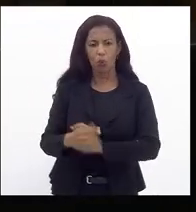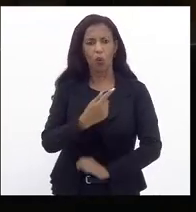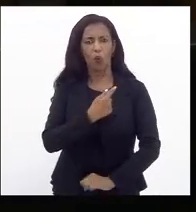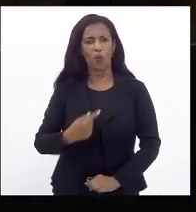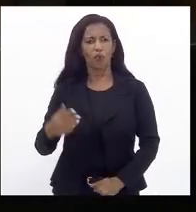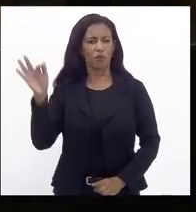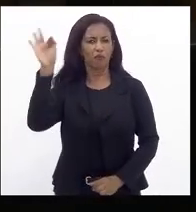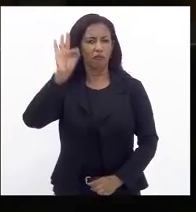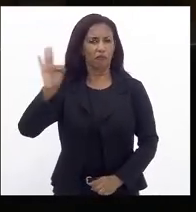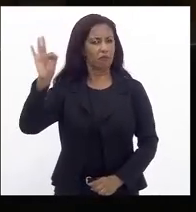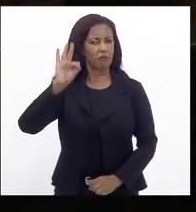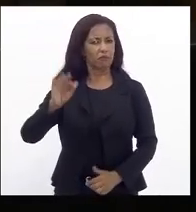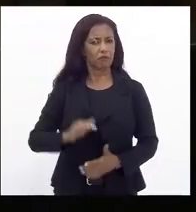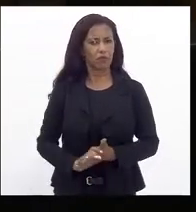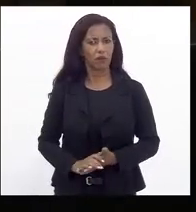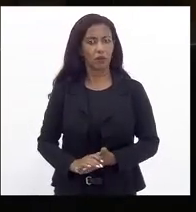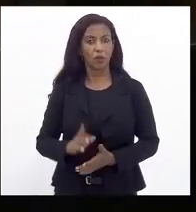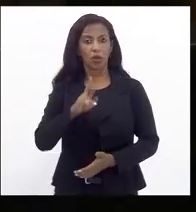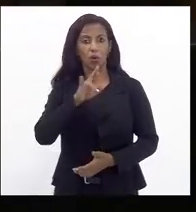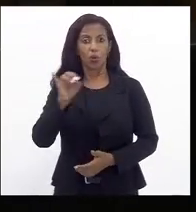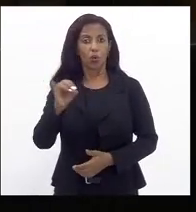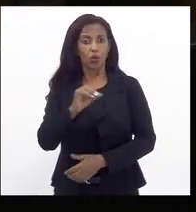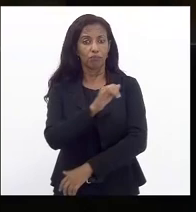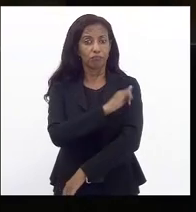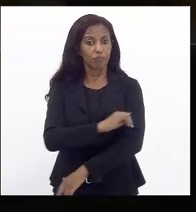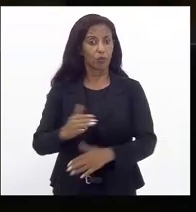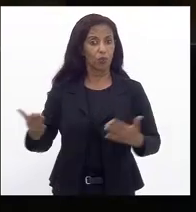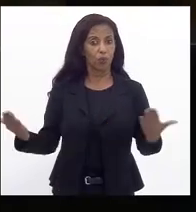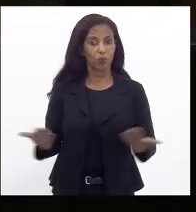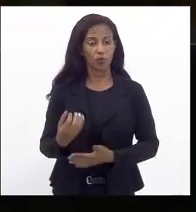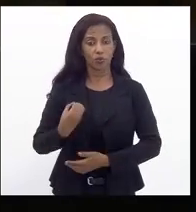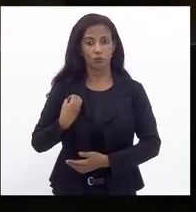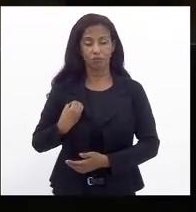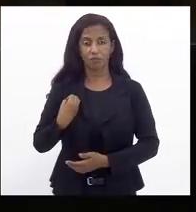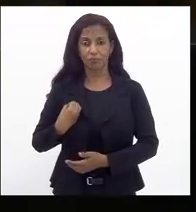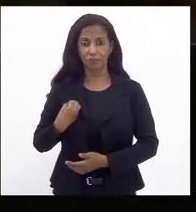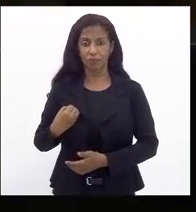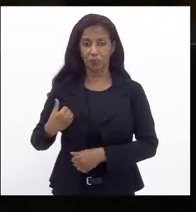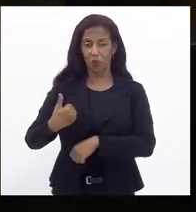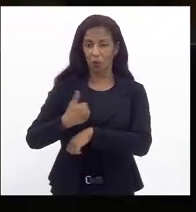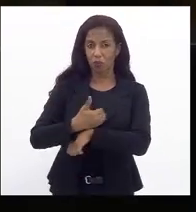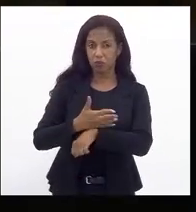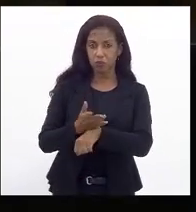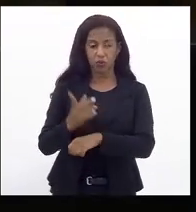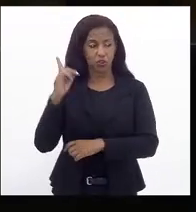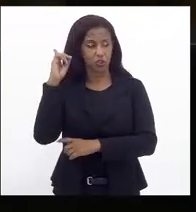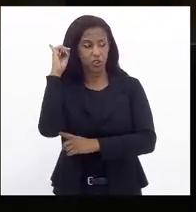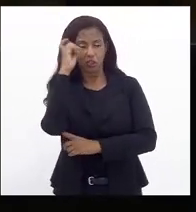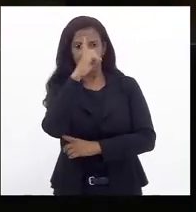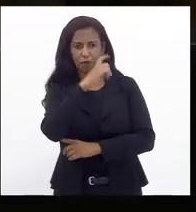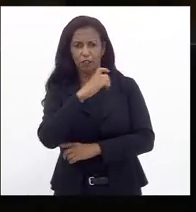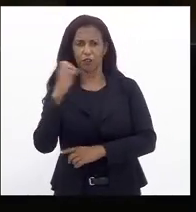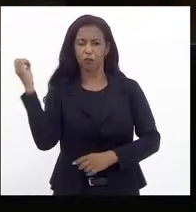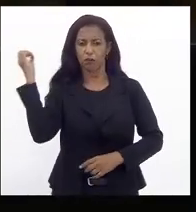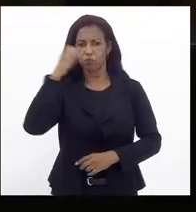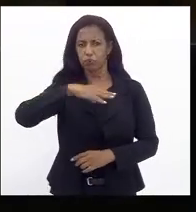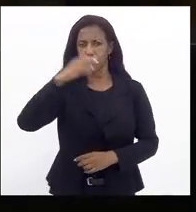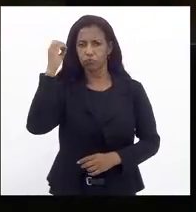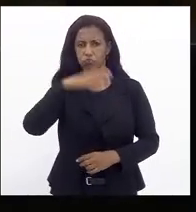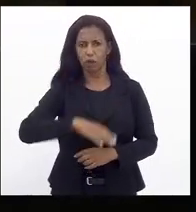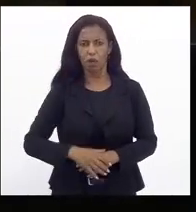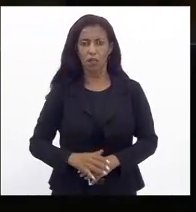ao governo federal o Rio de Janeiro hoje tá vivendo uma situação completamente absurda